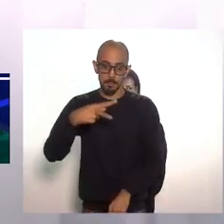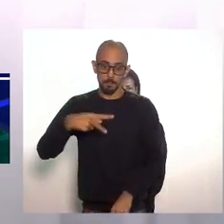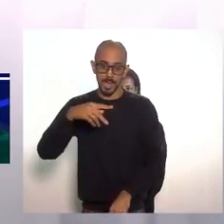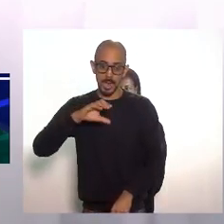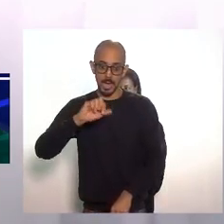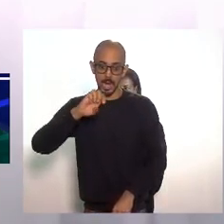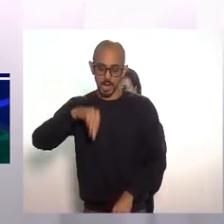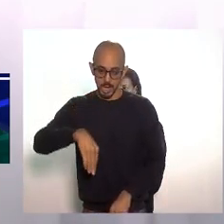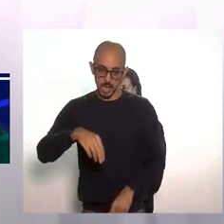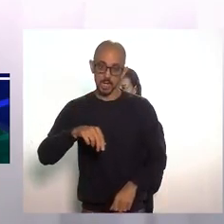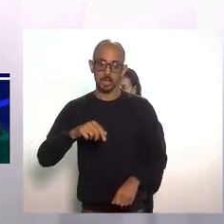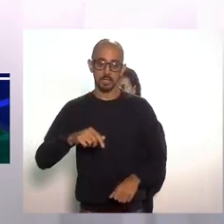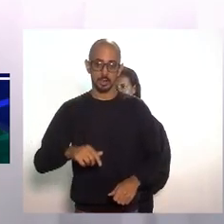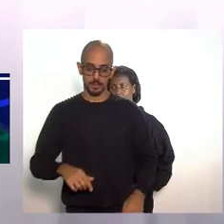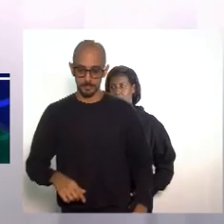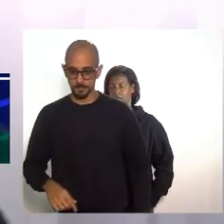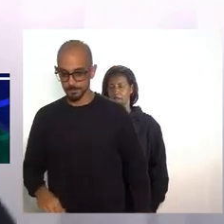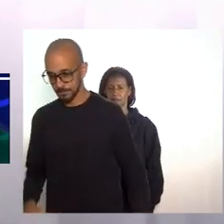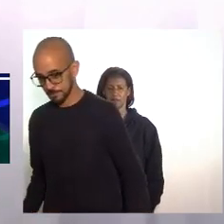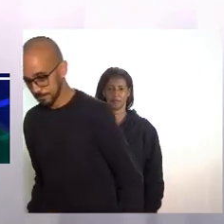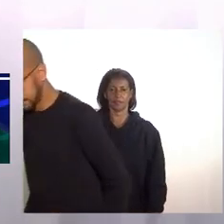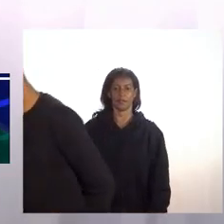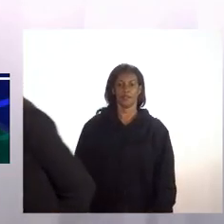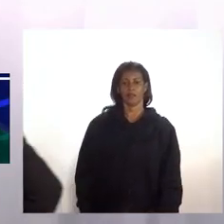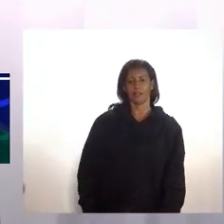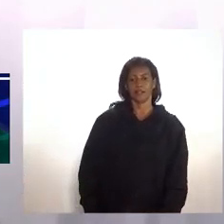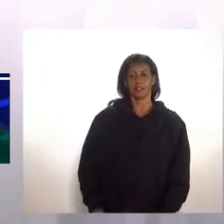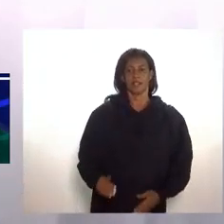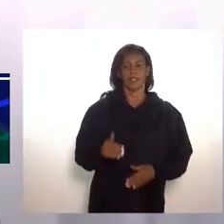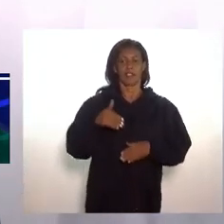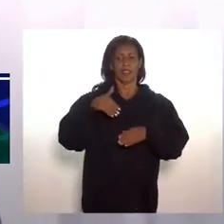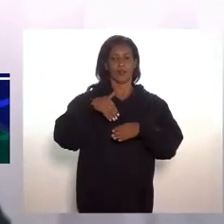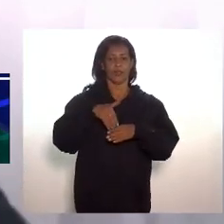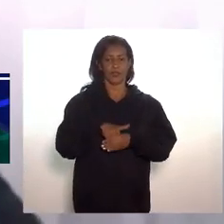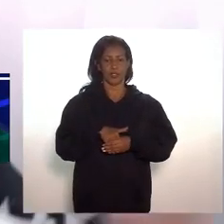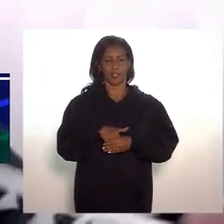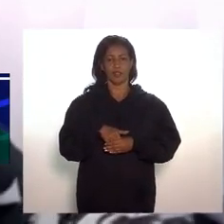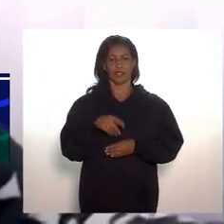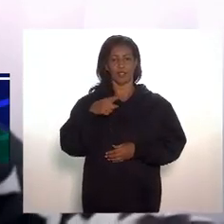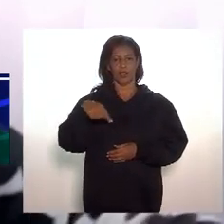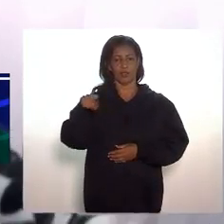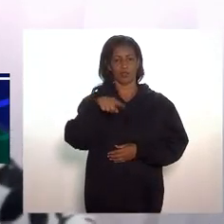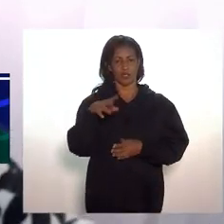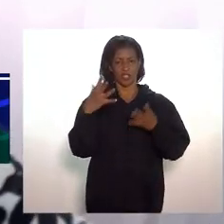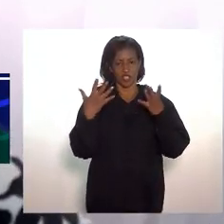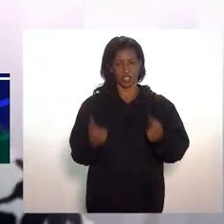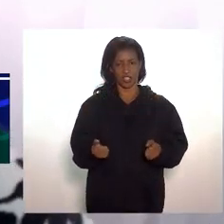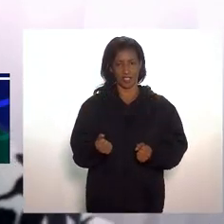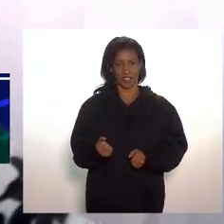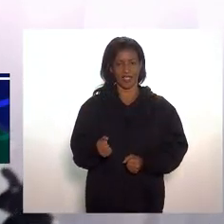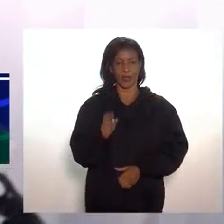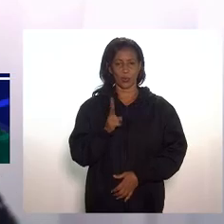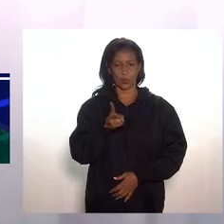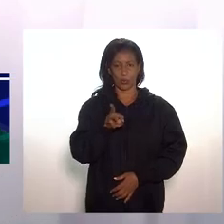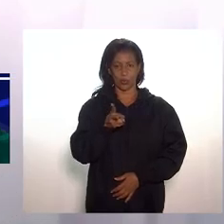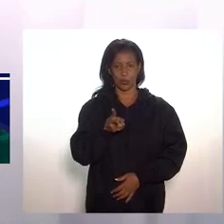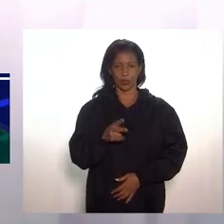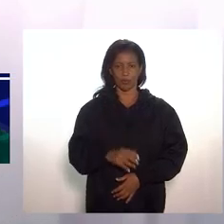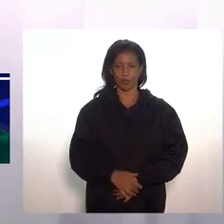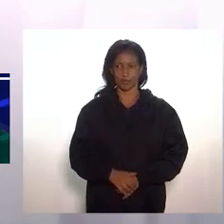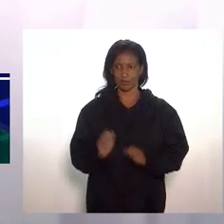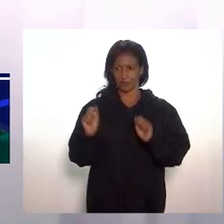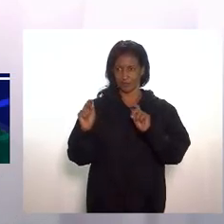dá outras providências. Em votação, os senhores que aprovam, permaneçam como estão, aprovado.